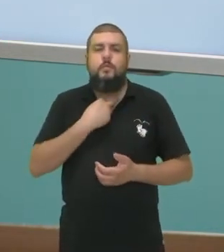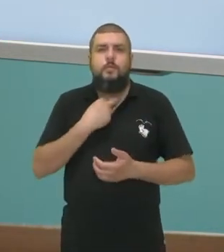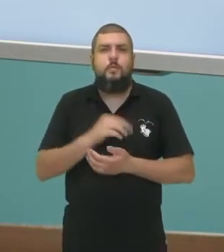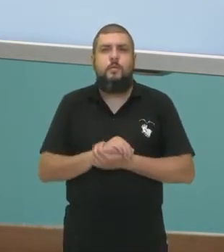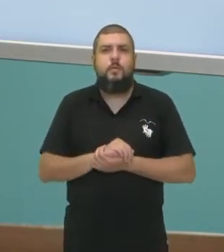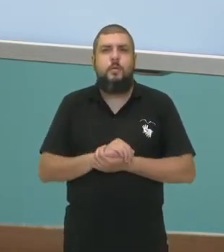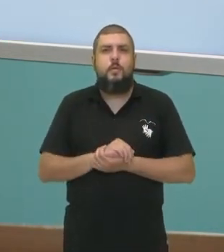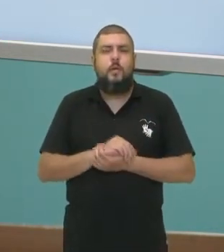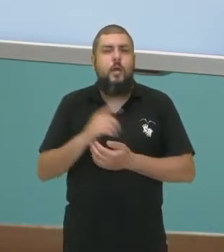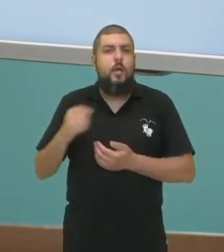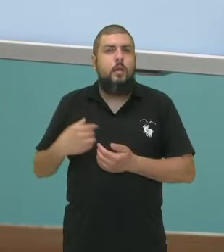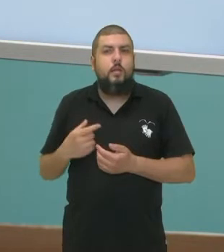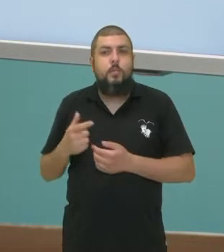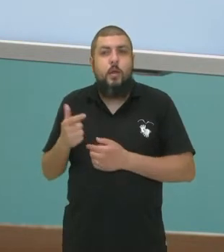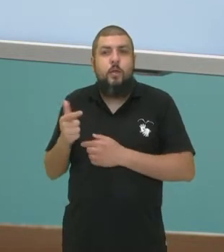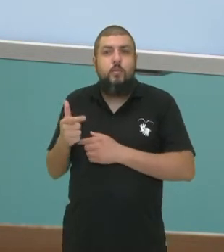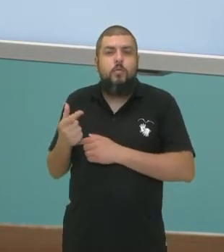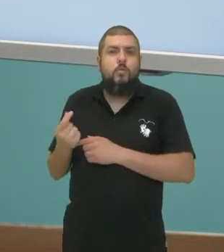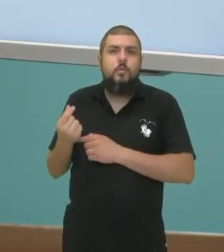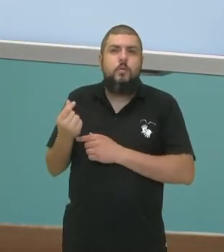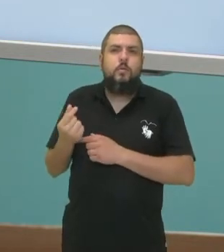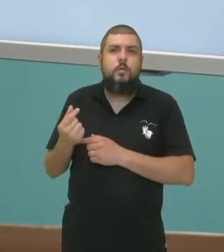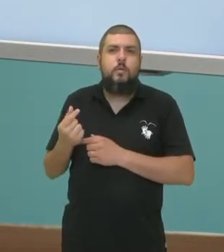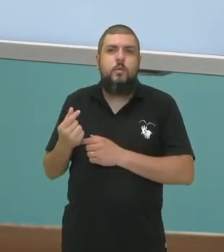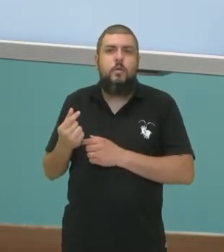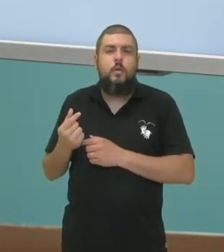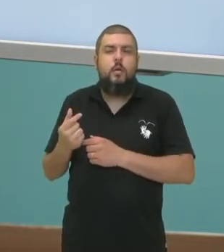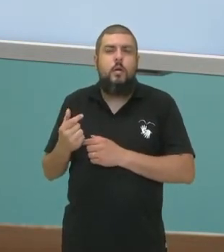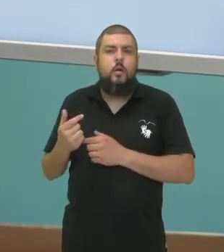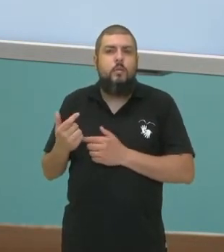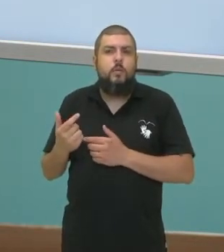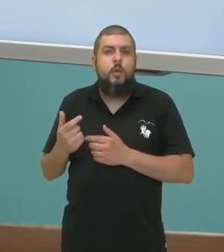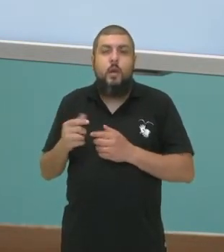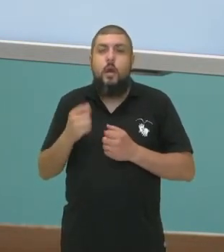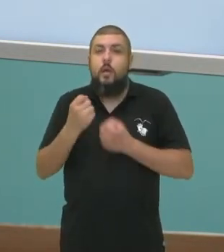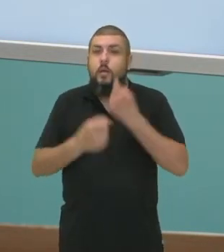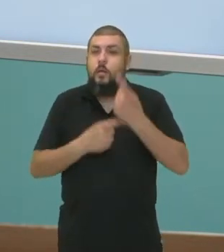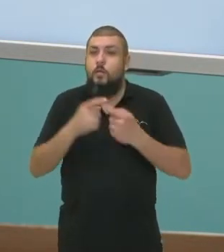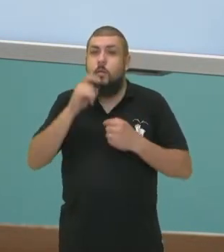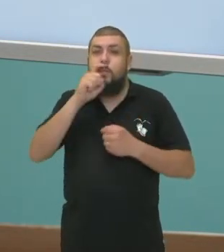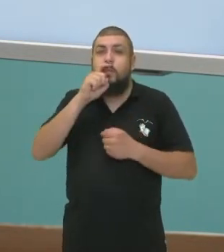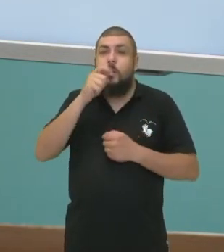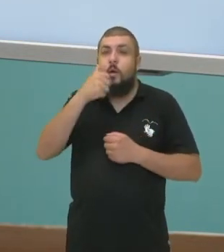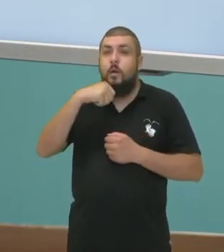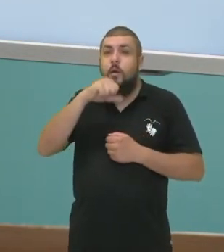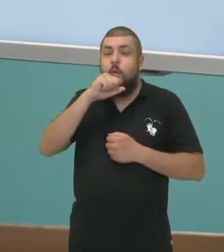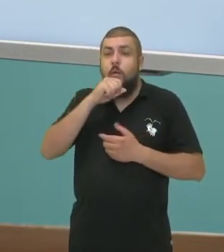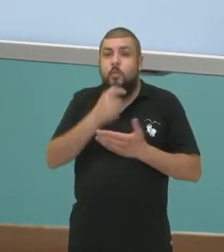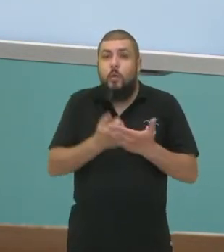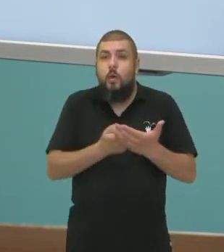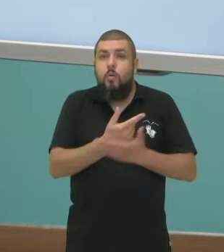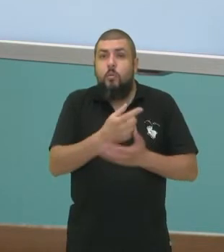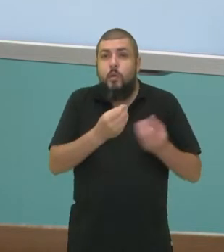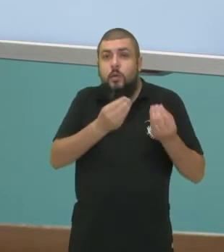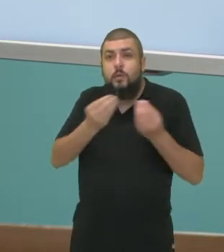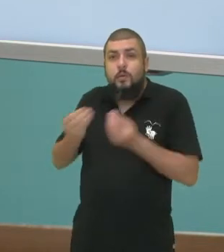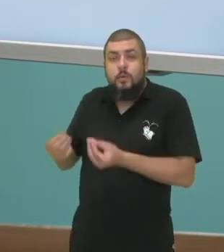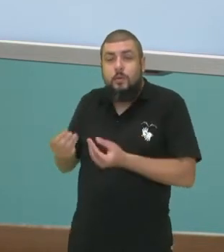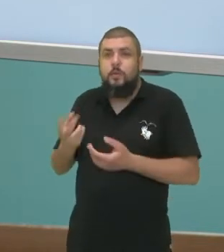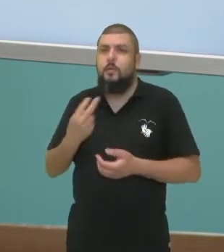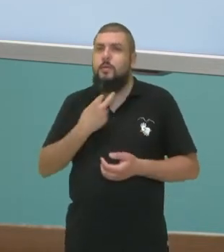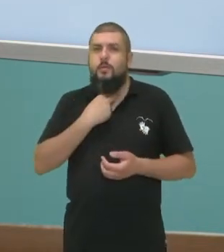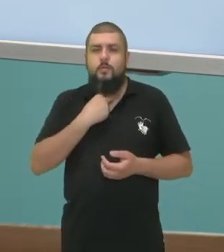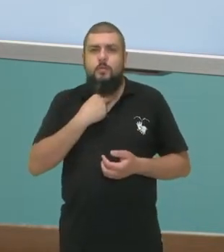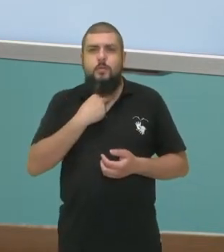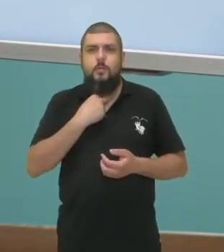assim, consequentemente, fazer os caprichos do filho, né, dos adolescentes. Muitas vezes a família não tem como comprar,